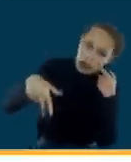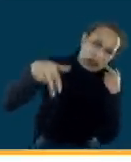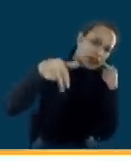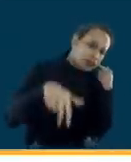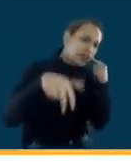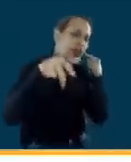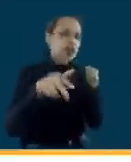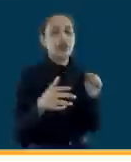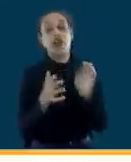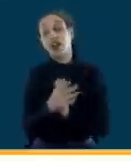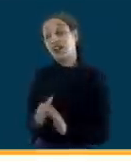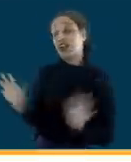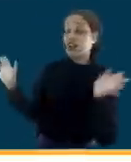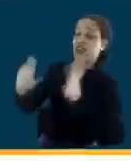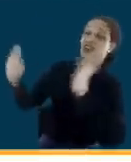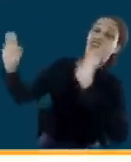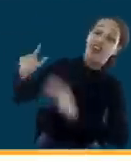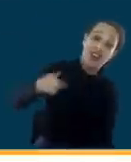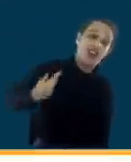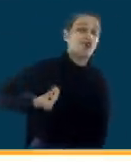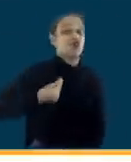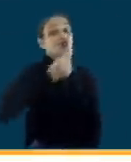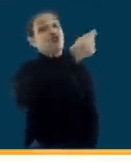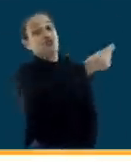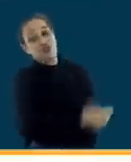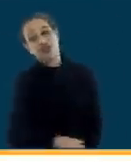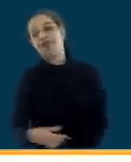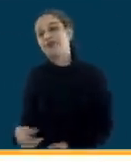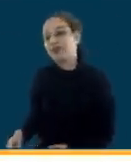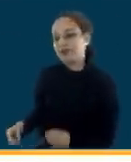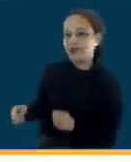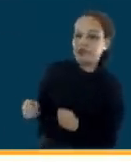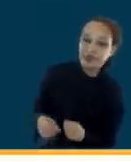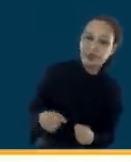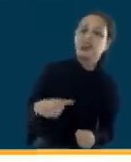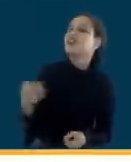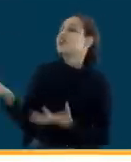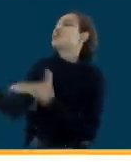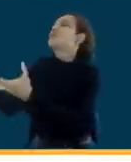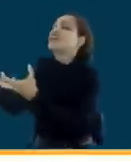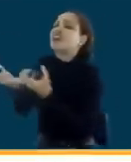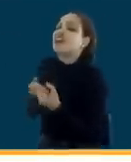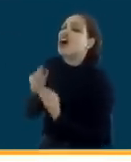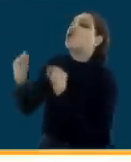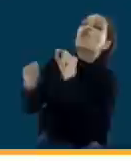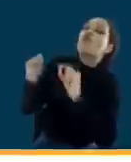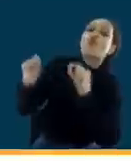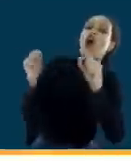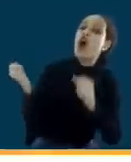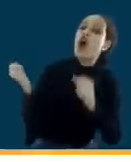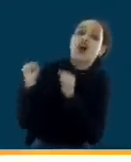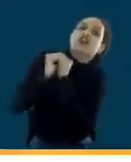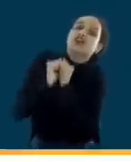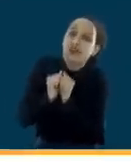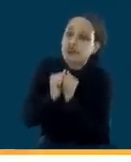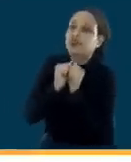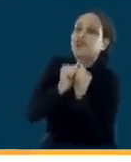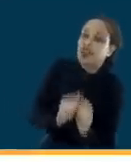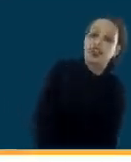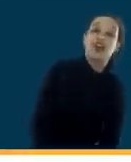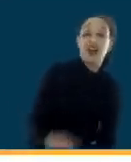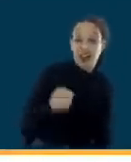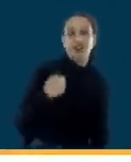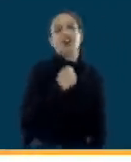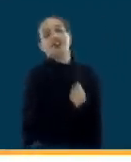me embora, o que me dão para levar? Eu levo saudade